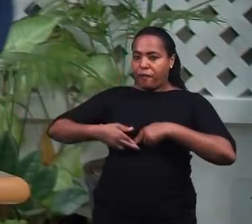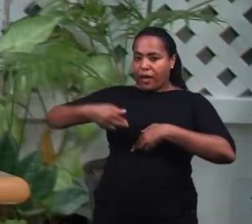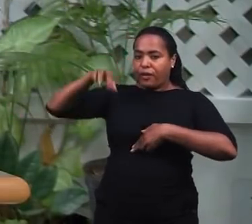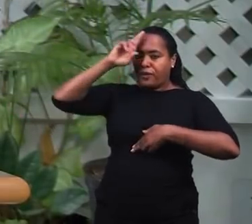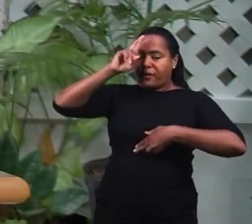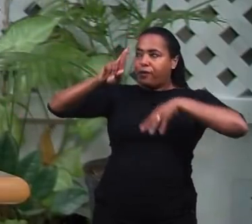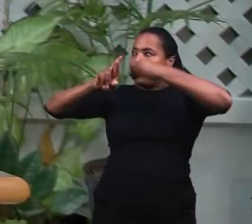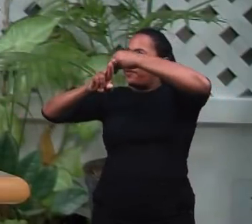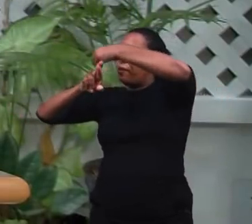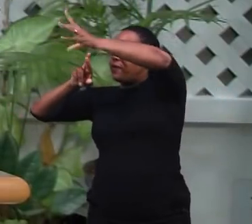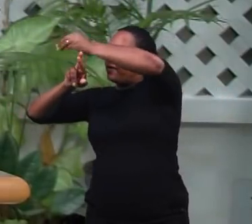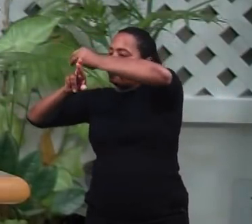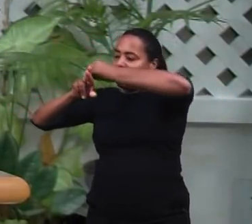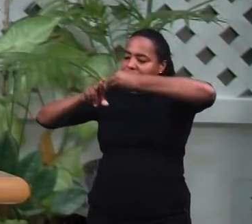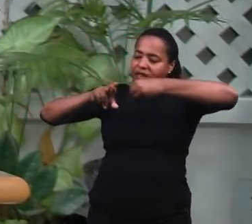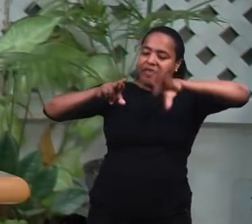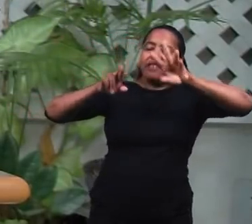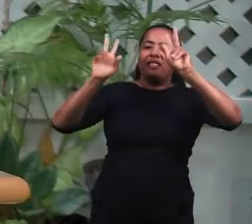Salvador Jesus Cristo.